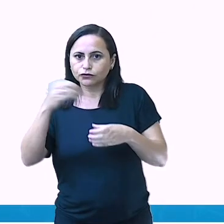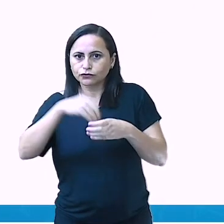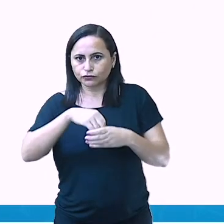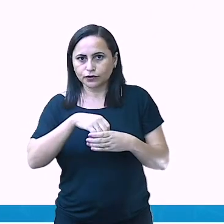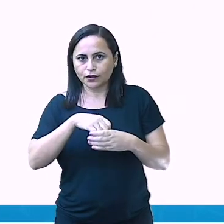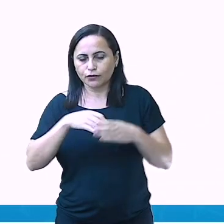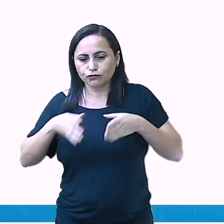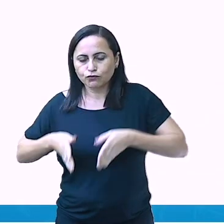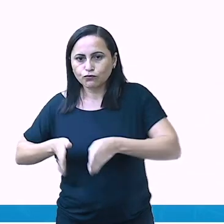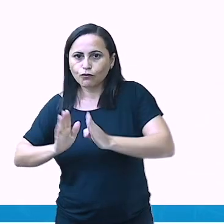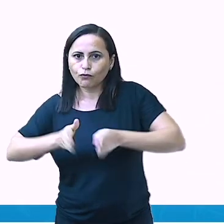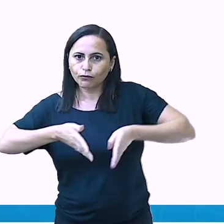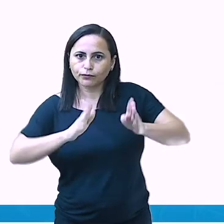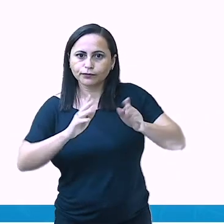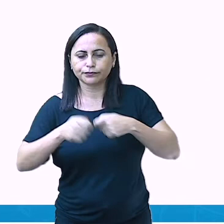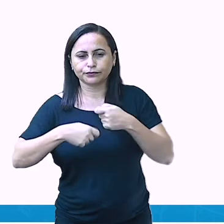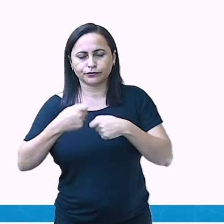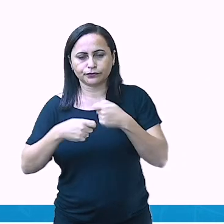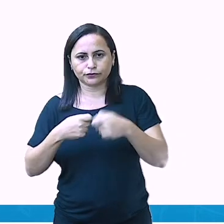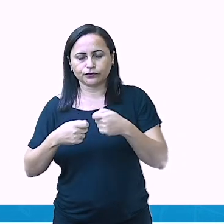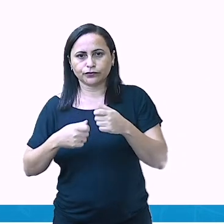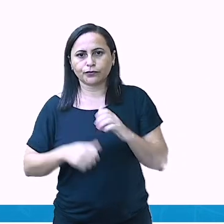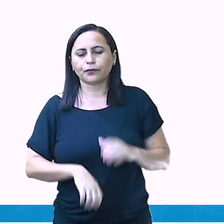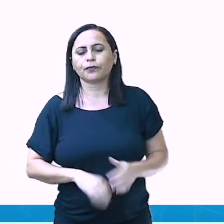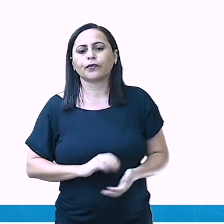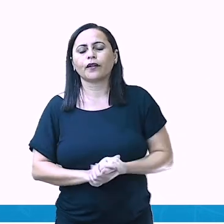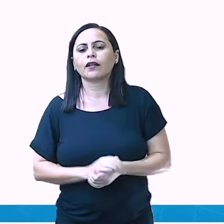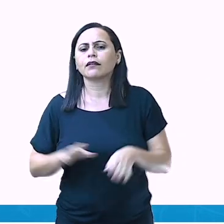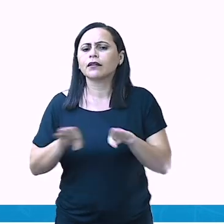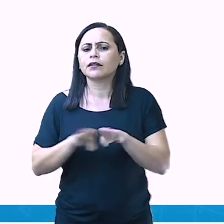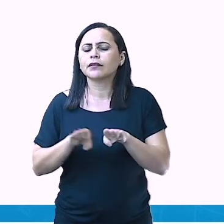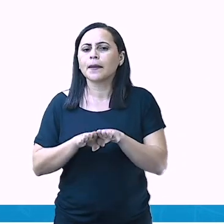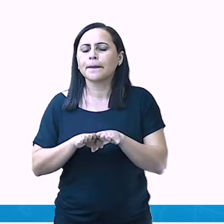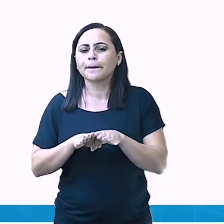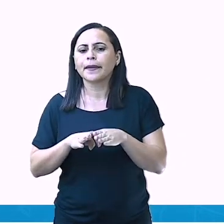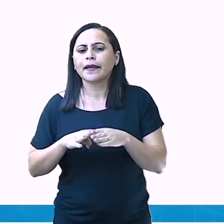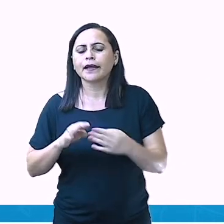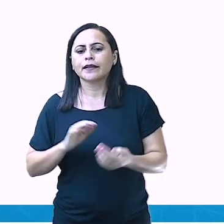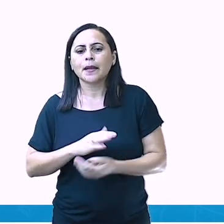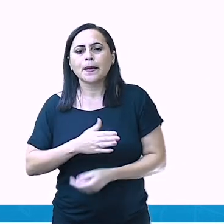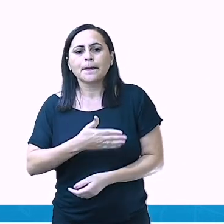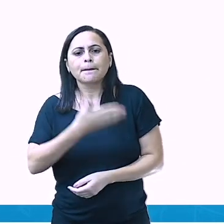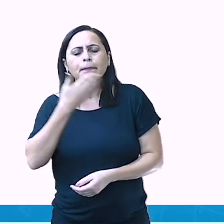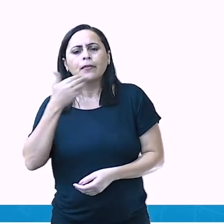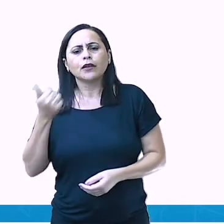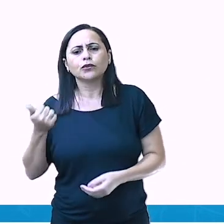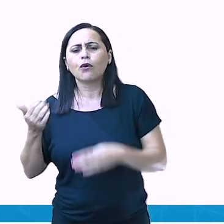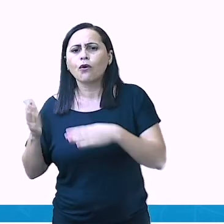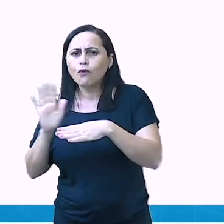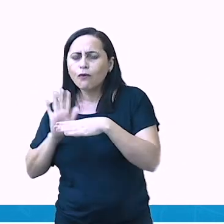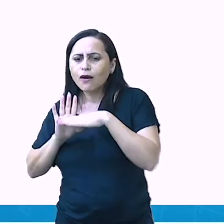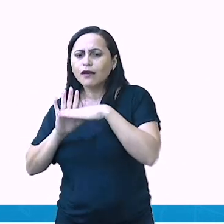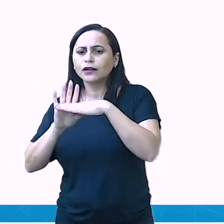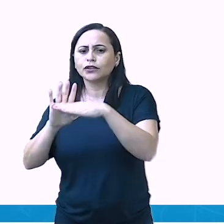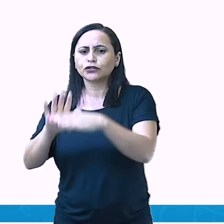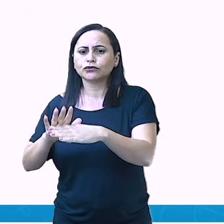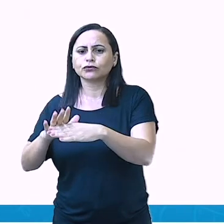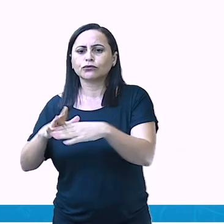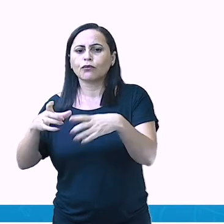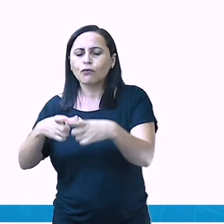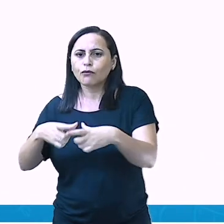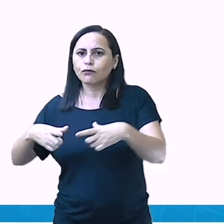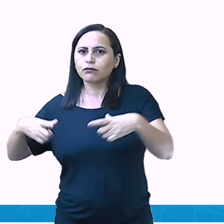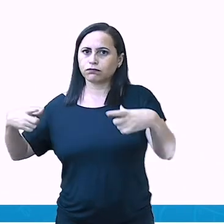é que possibilitou o crescimento das grandes cidades, porque com certeza, né, é uma consequência. Se ali